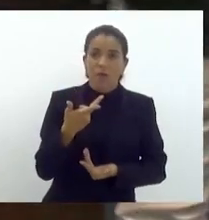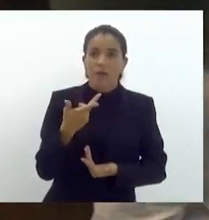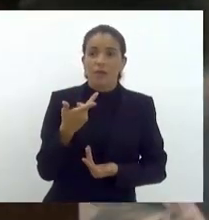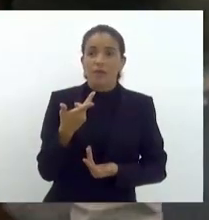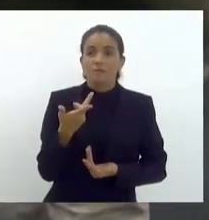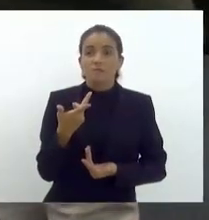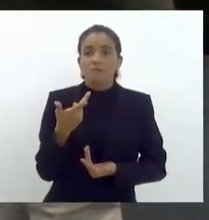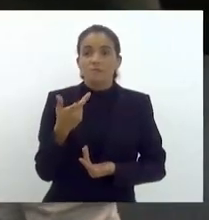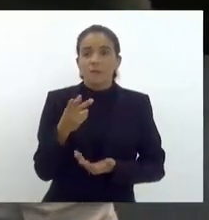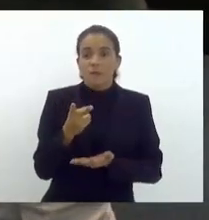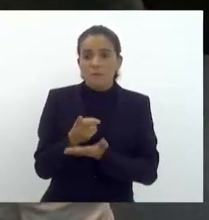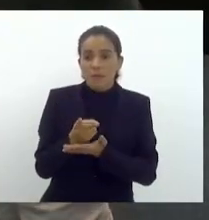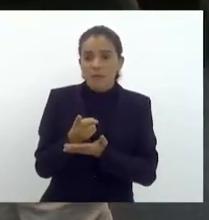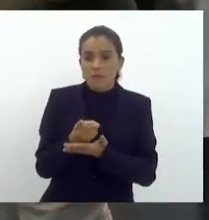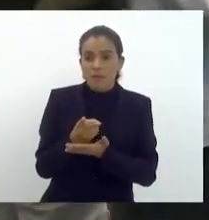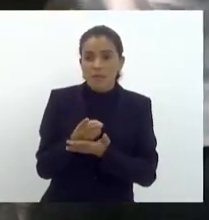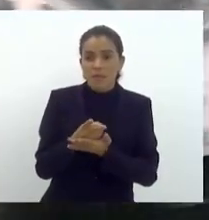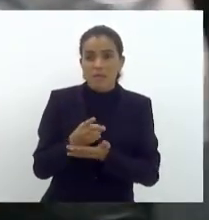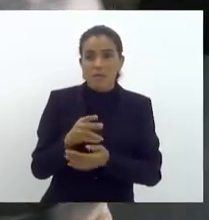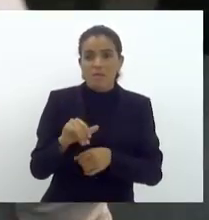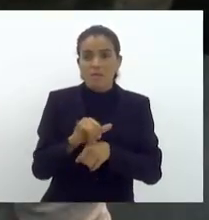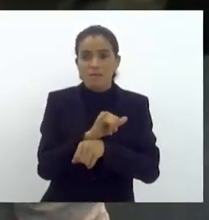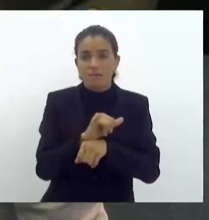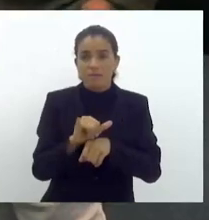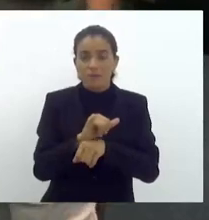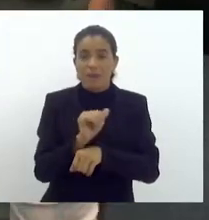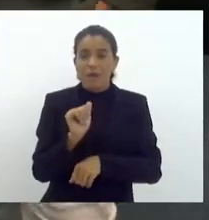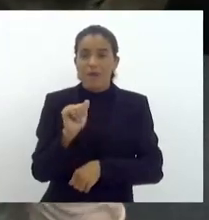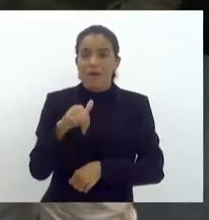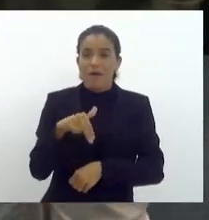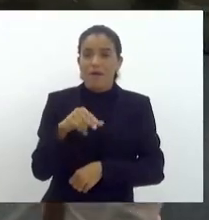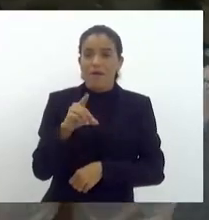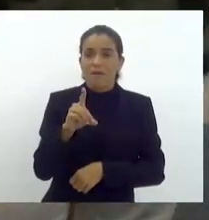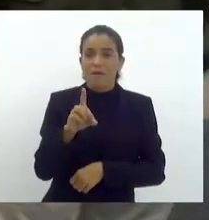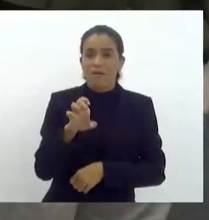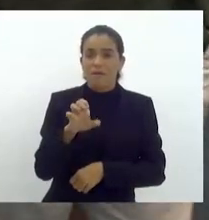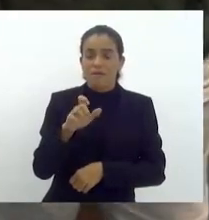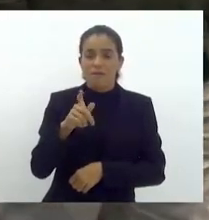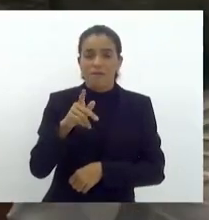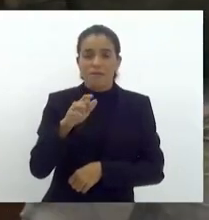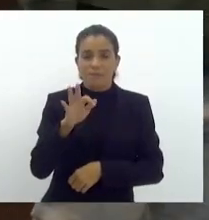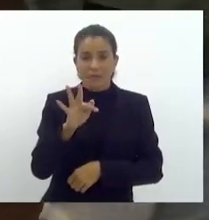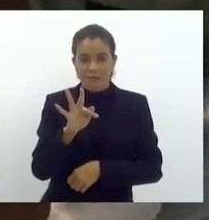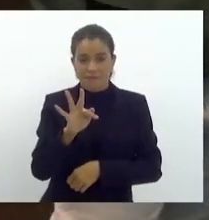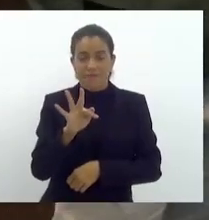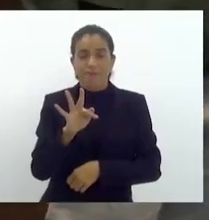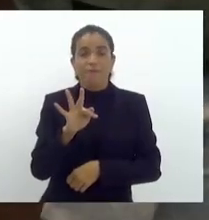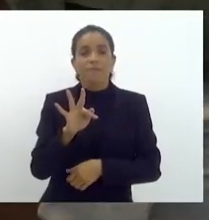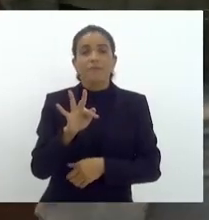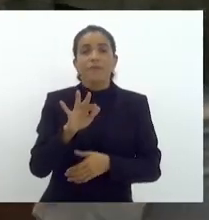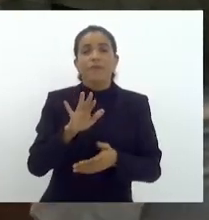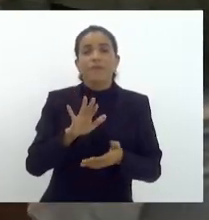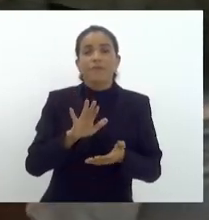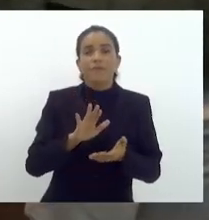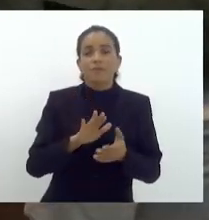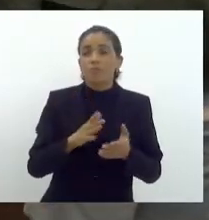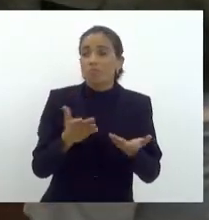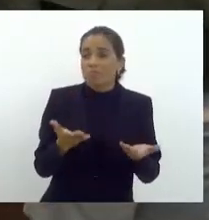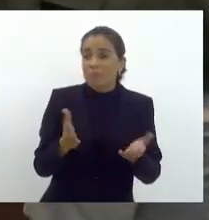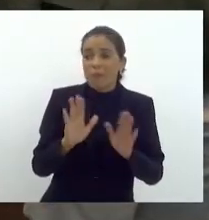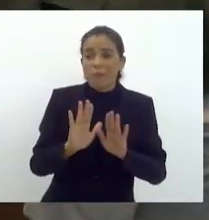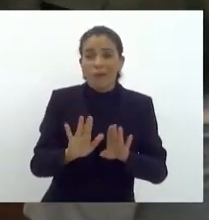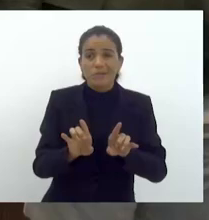na mesma maneira queria citar que a Ambev porque andef também ficou de fora nesse momento mas